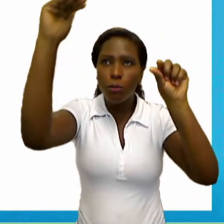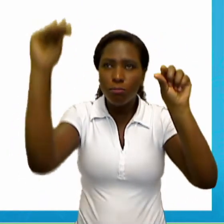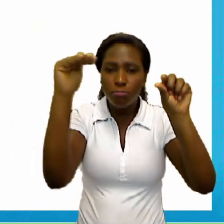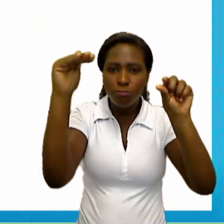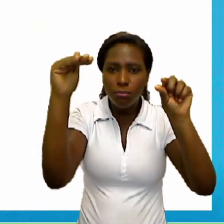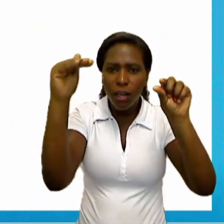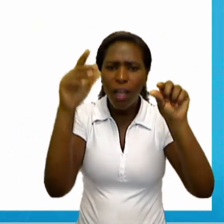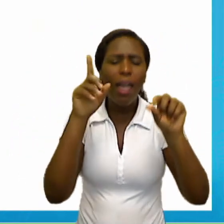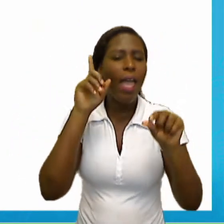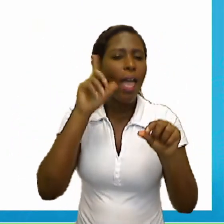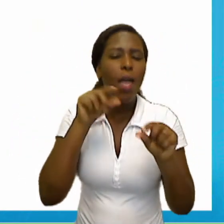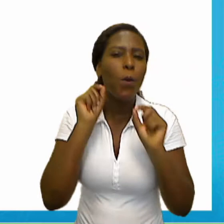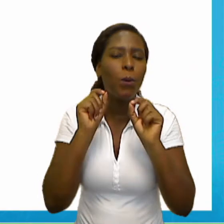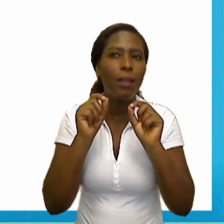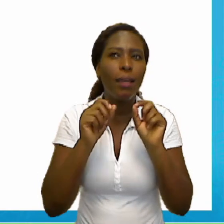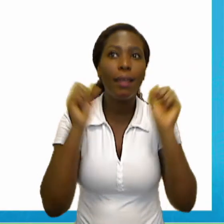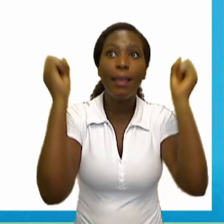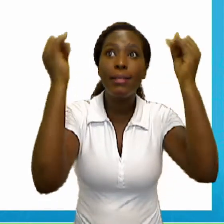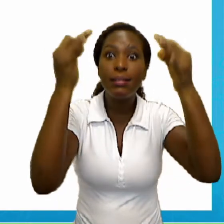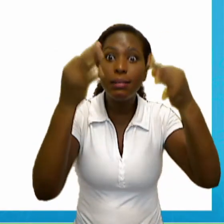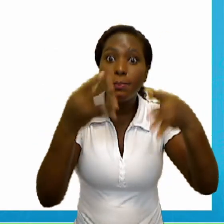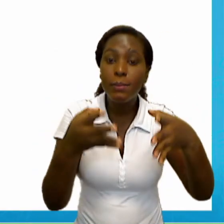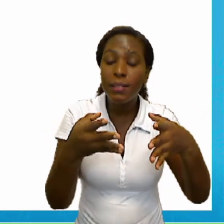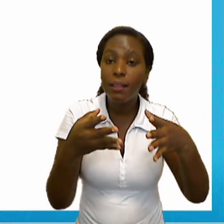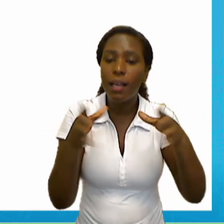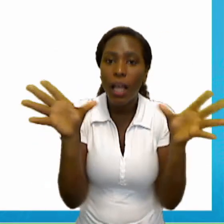subtítulo e mais específico.